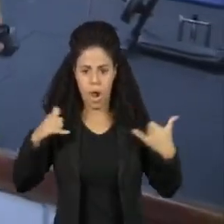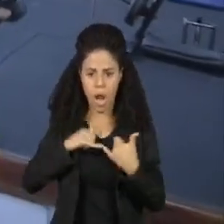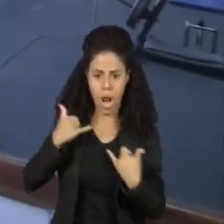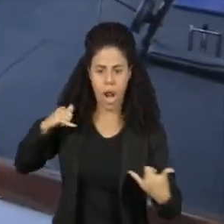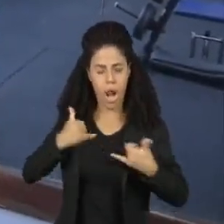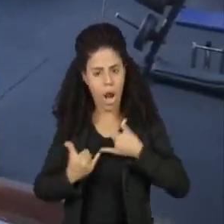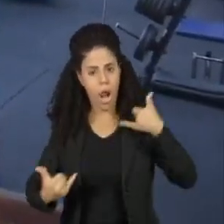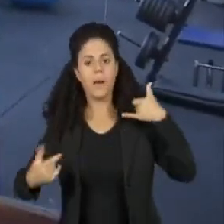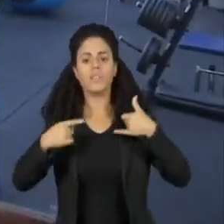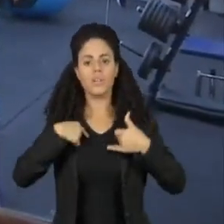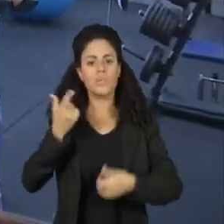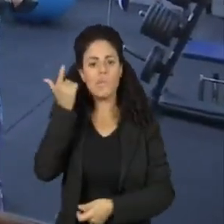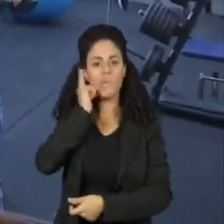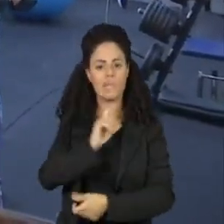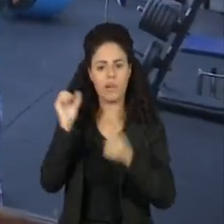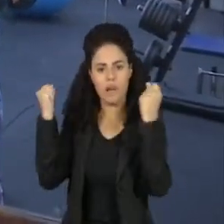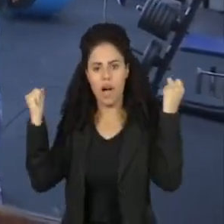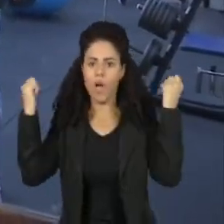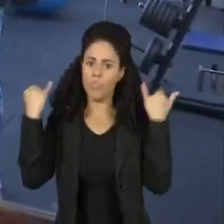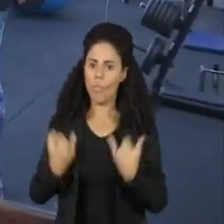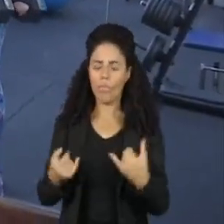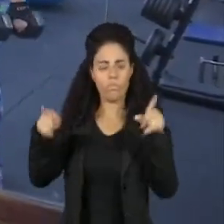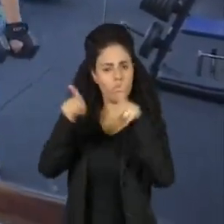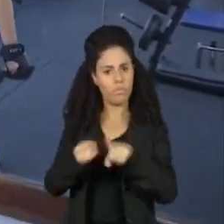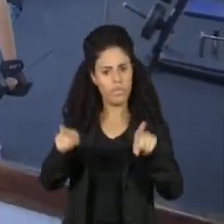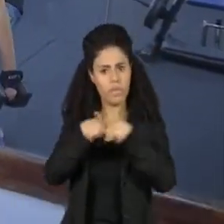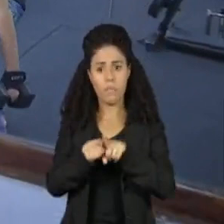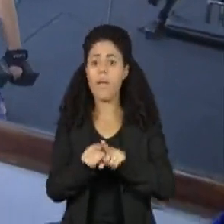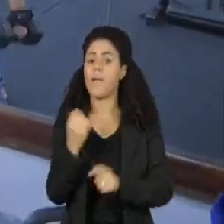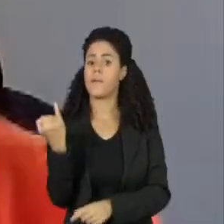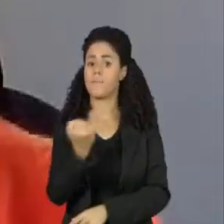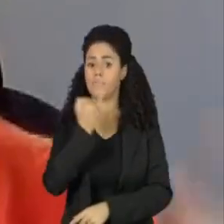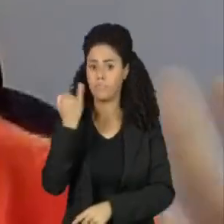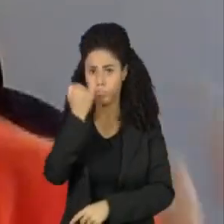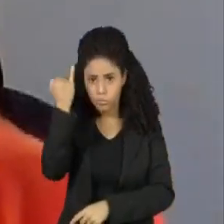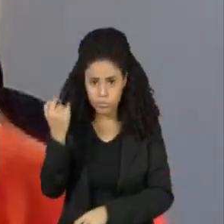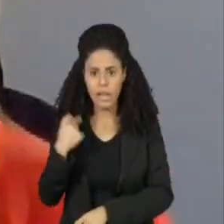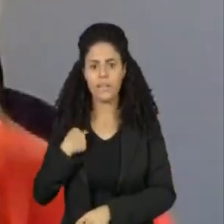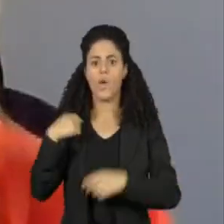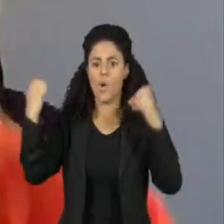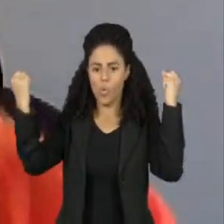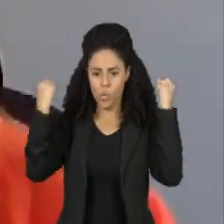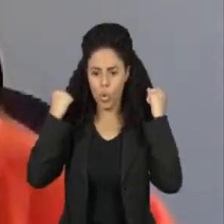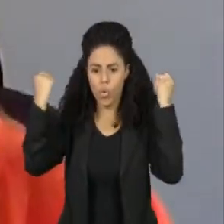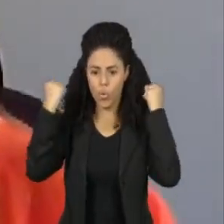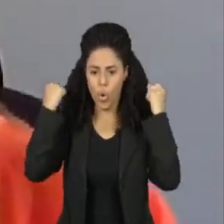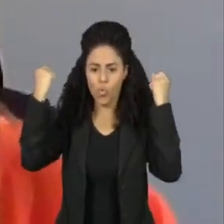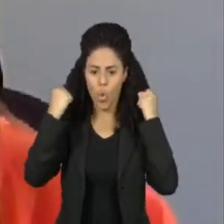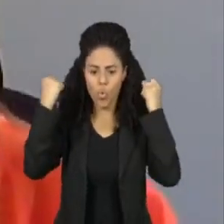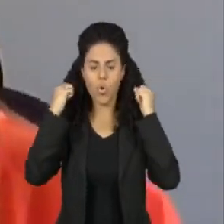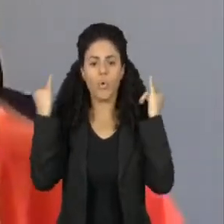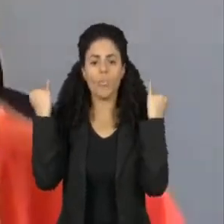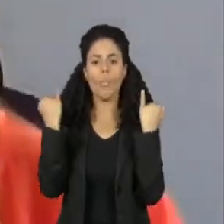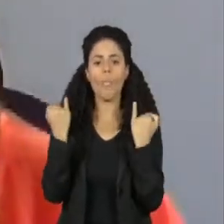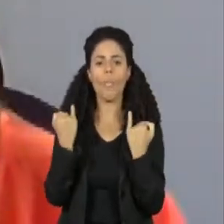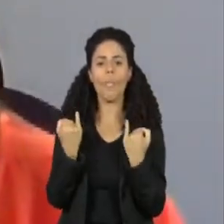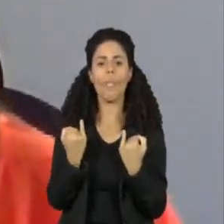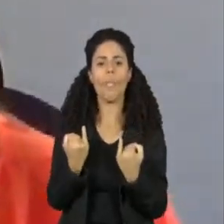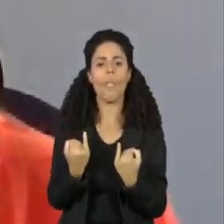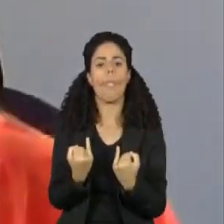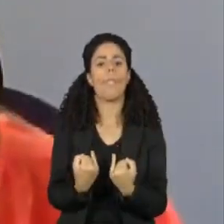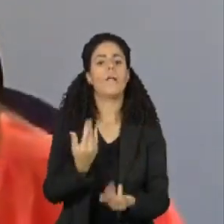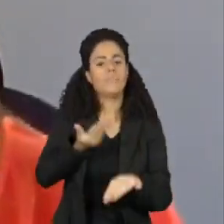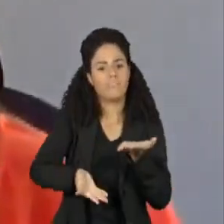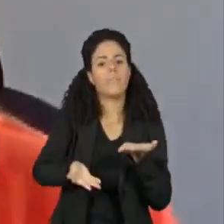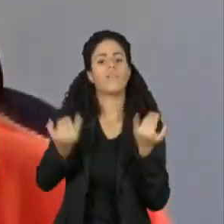muscular, a gente aumenta o gasto calórico também. Então, tem essas duas funções. Ele aumenta o gasto na hora do exercício e aumenta o gasto também quando a gente não está